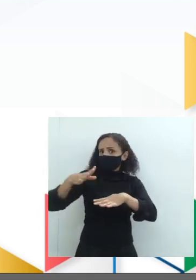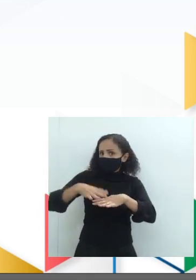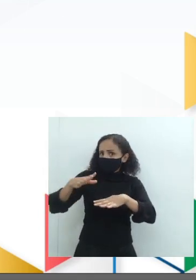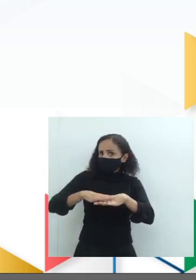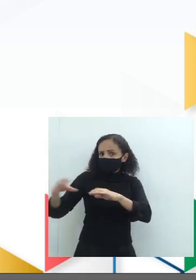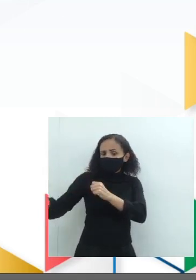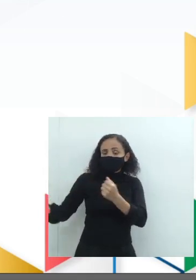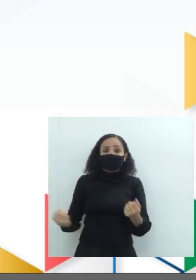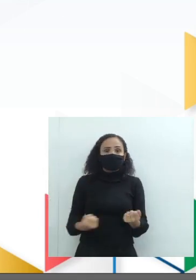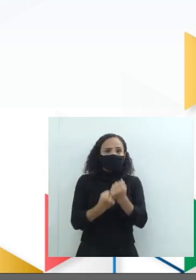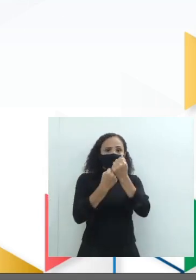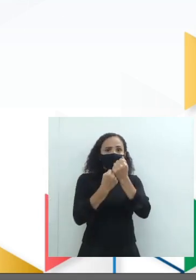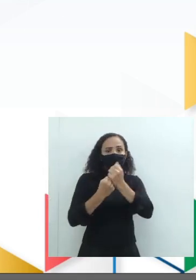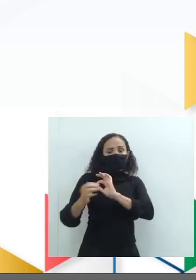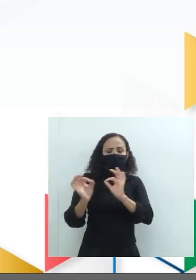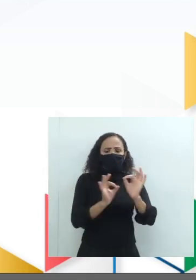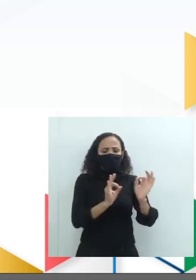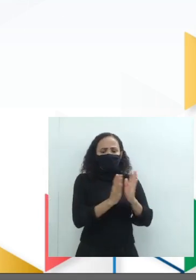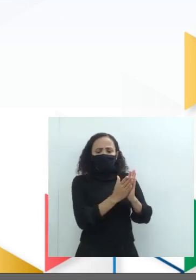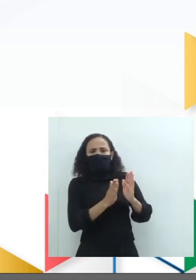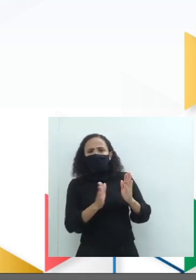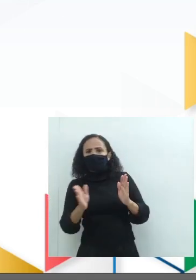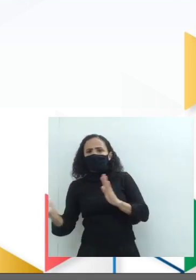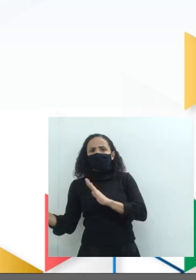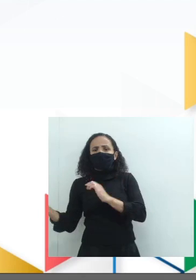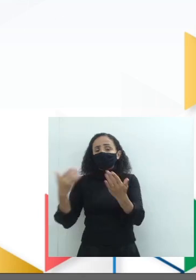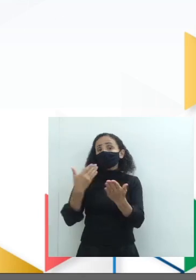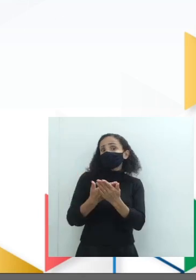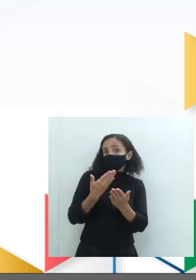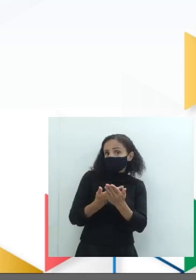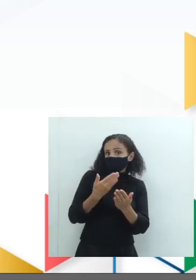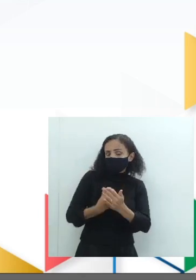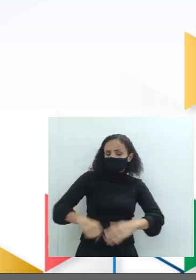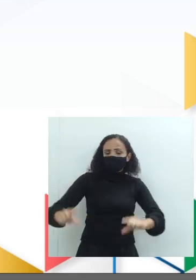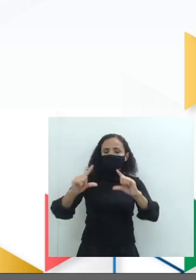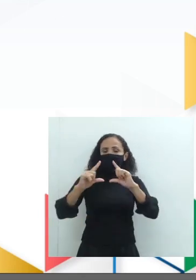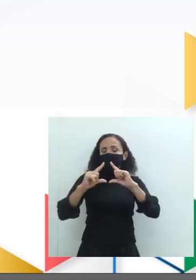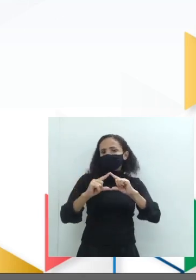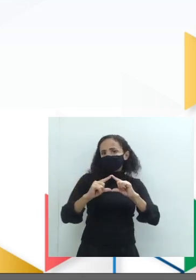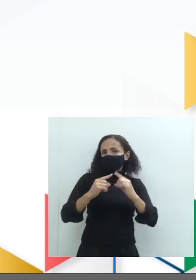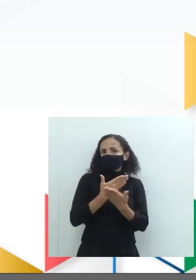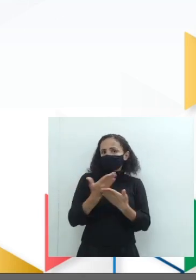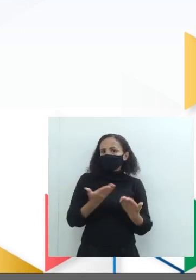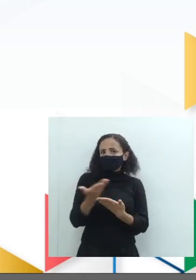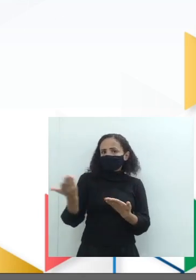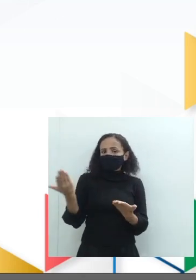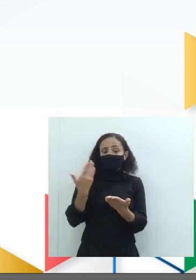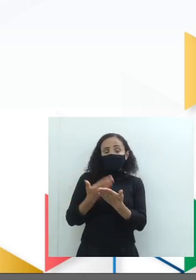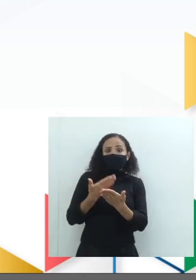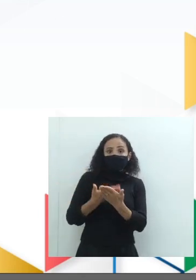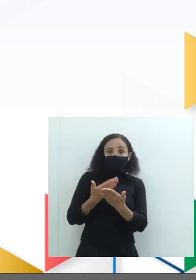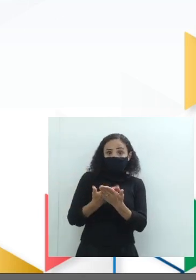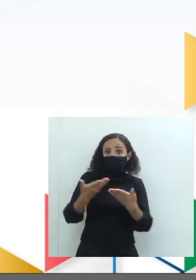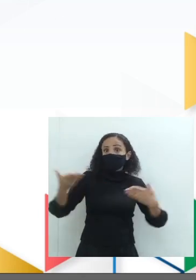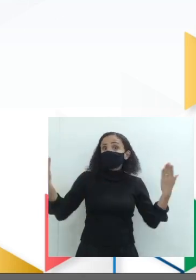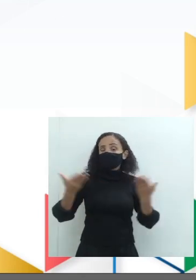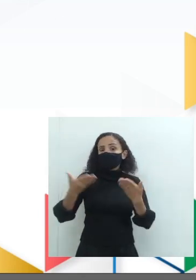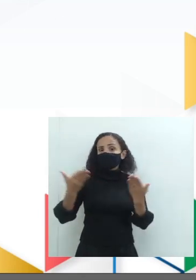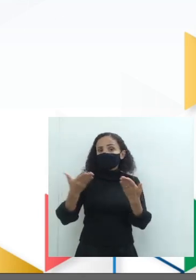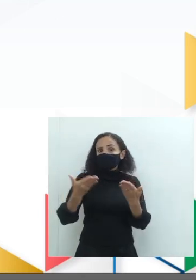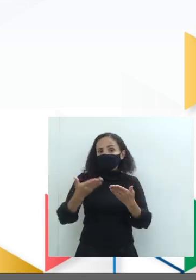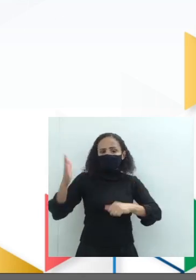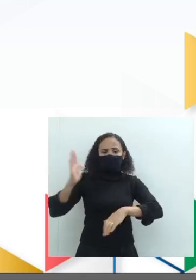de amparo lá na geometria para trabalhar triângulos. Nós vamos ver agora na parte teórica a